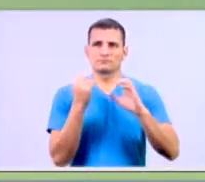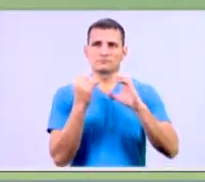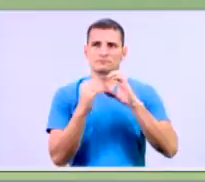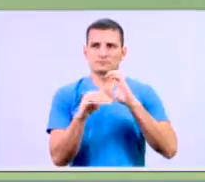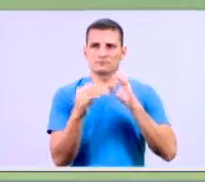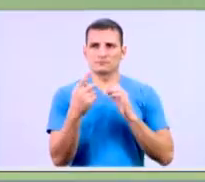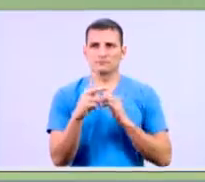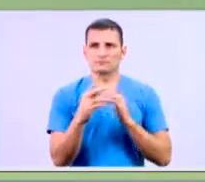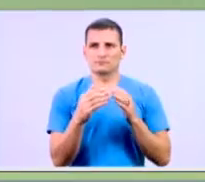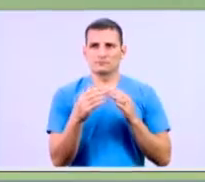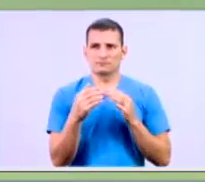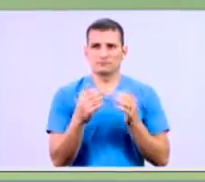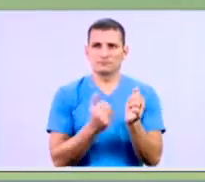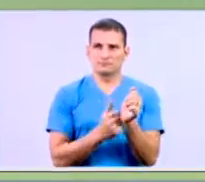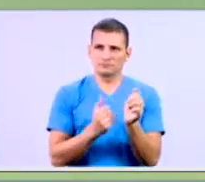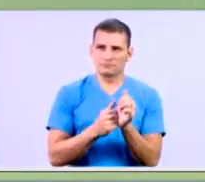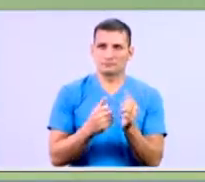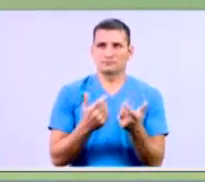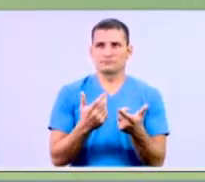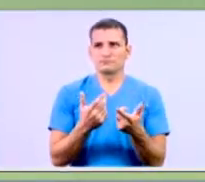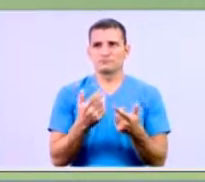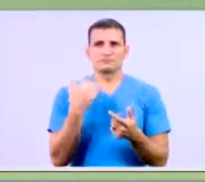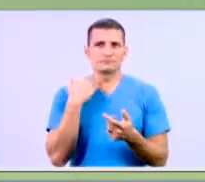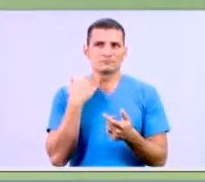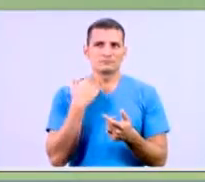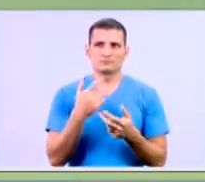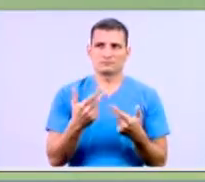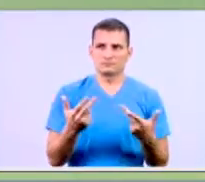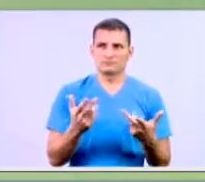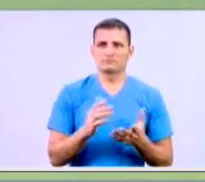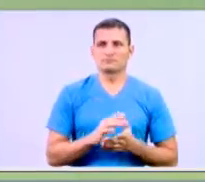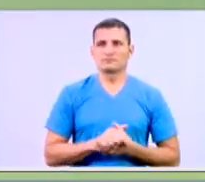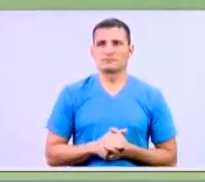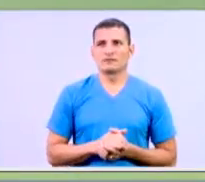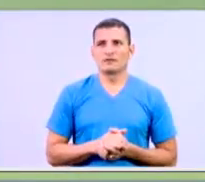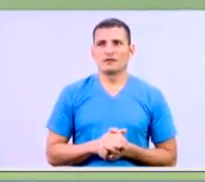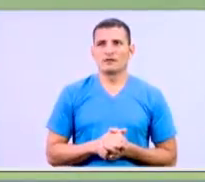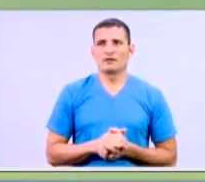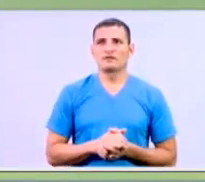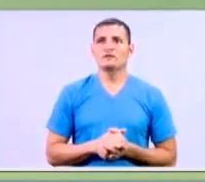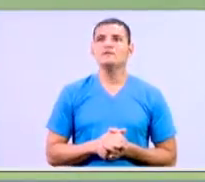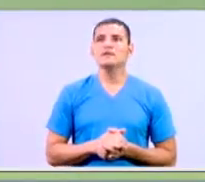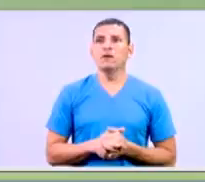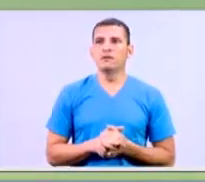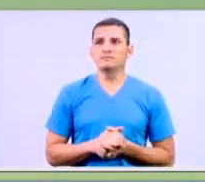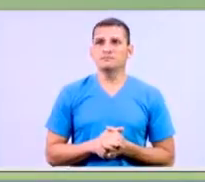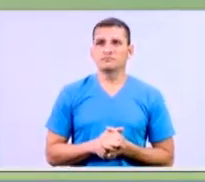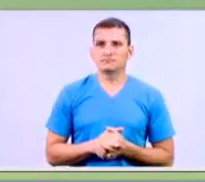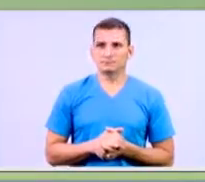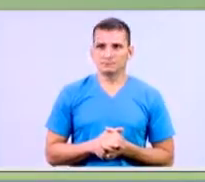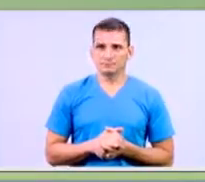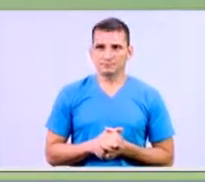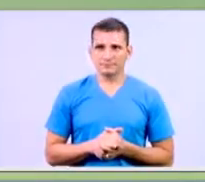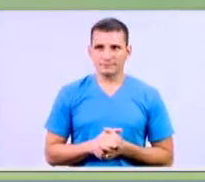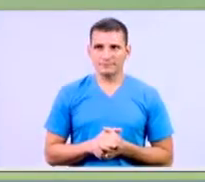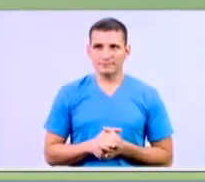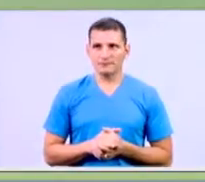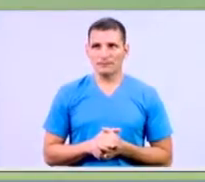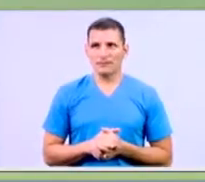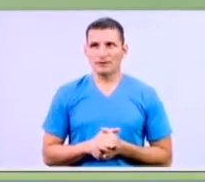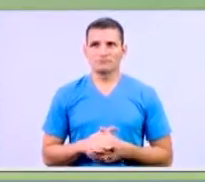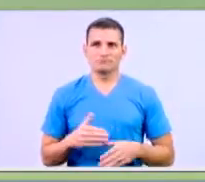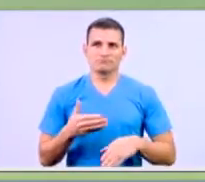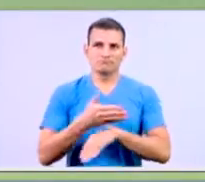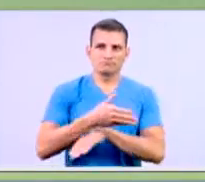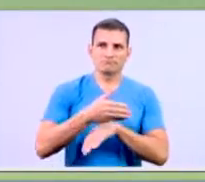sua senha de banco e tal? Então eles apresentam aqui ataques na internet, como que podem